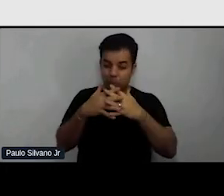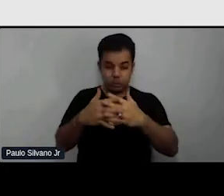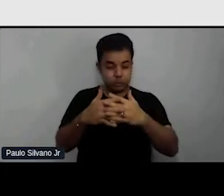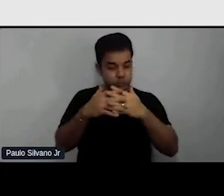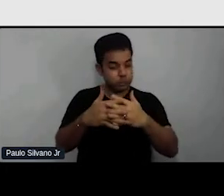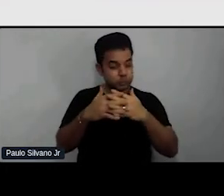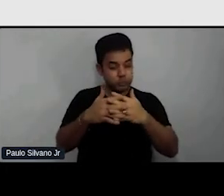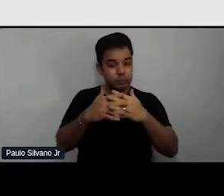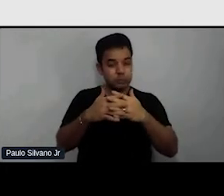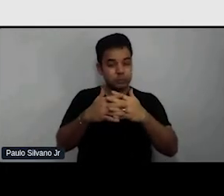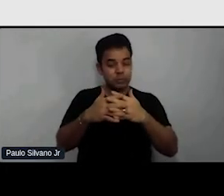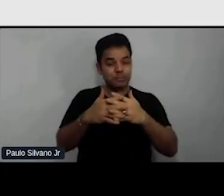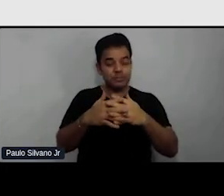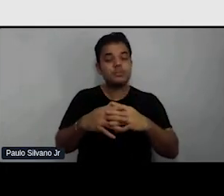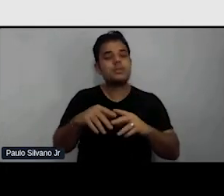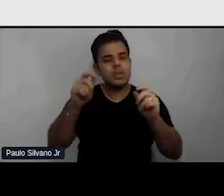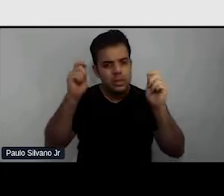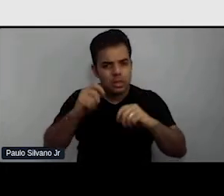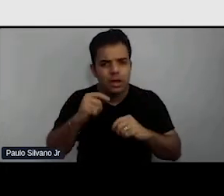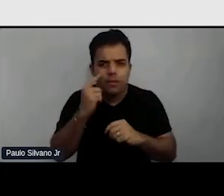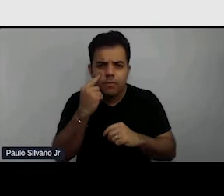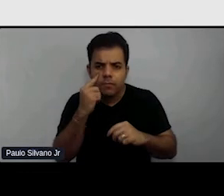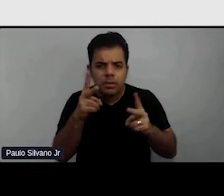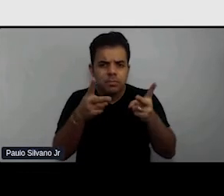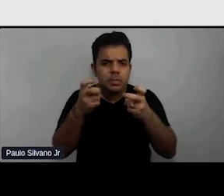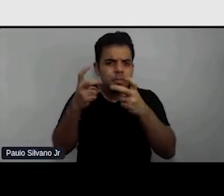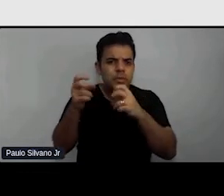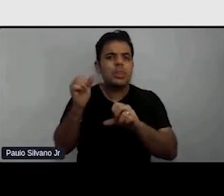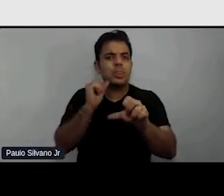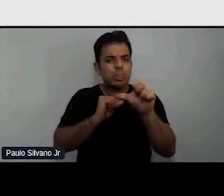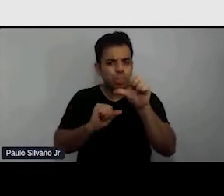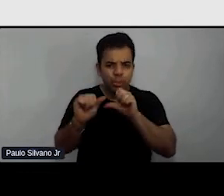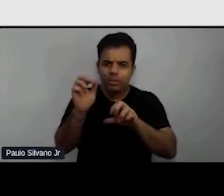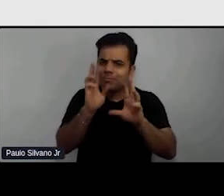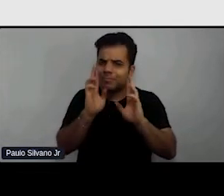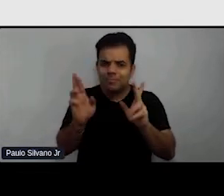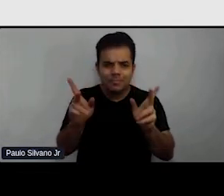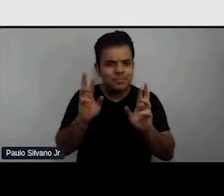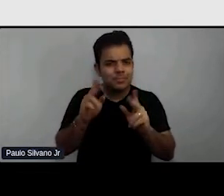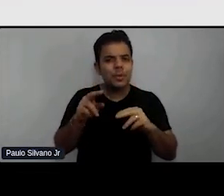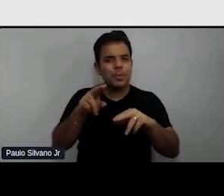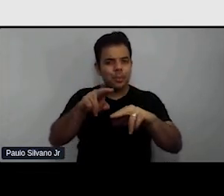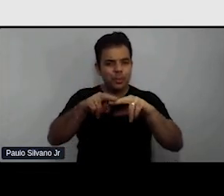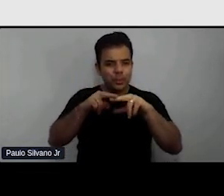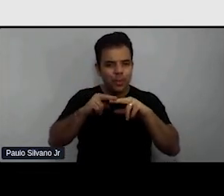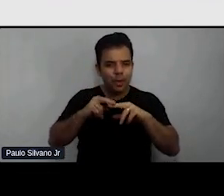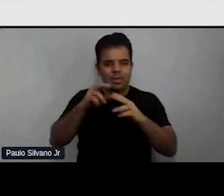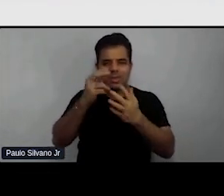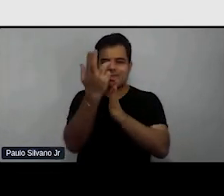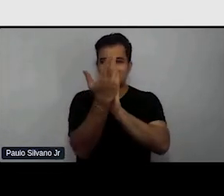dá para ver nas etiquetas que muda realmente a distinção pelas texturas.